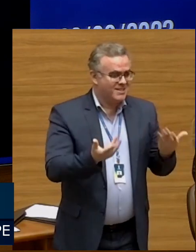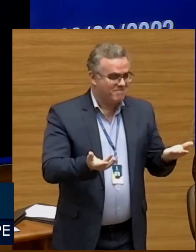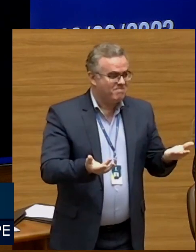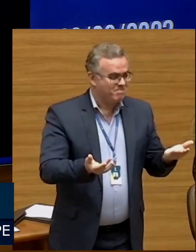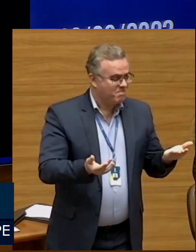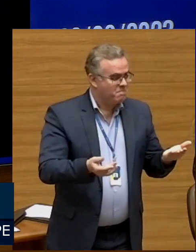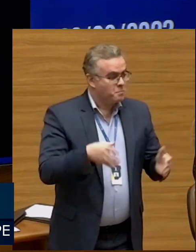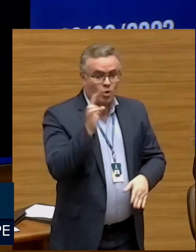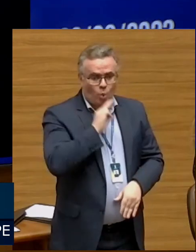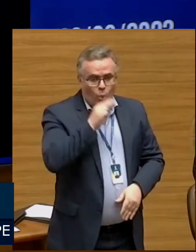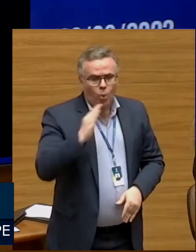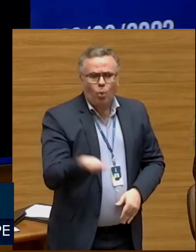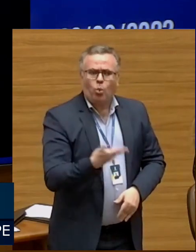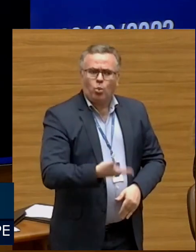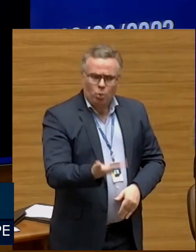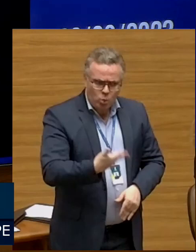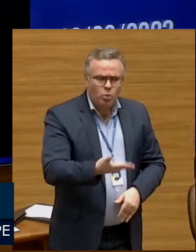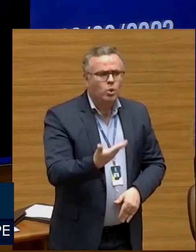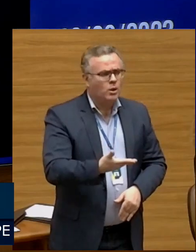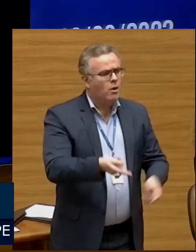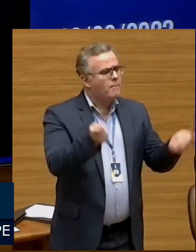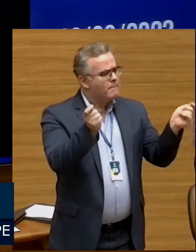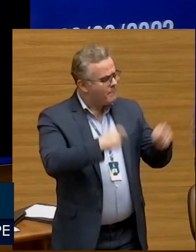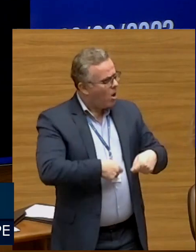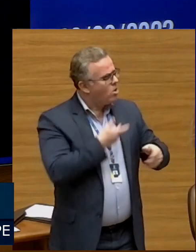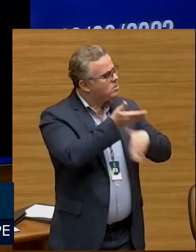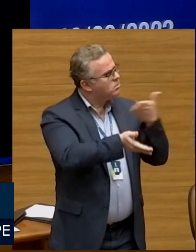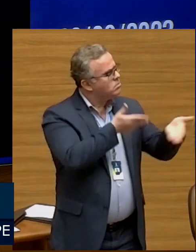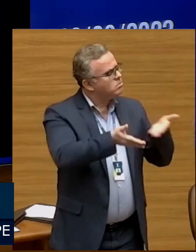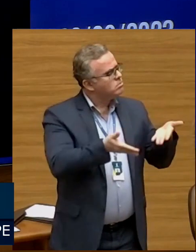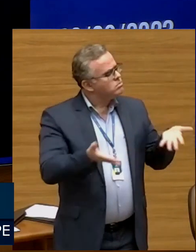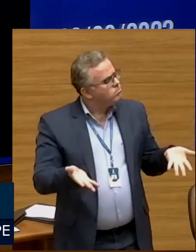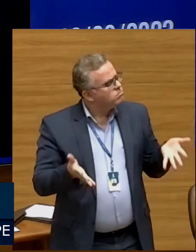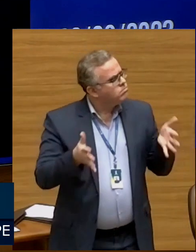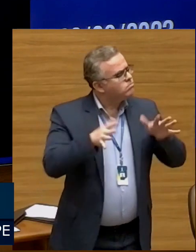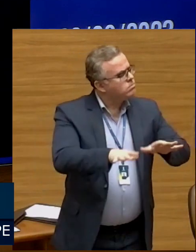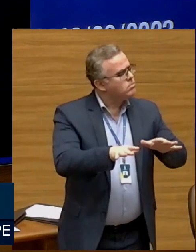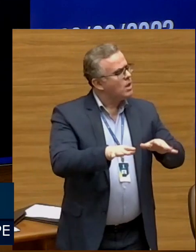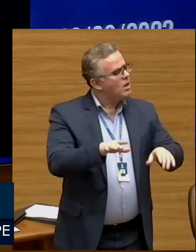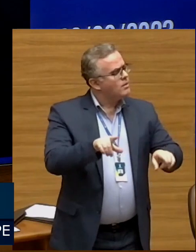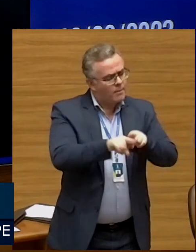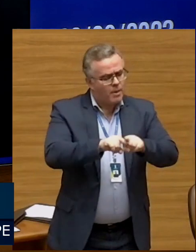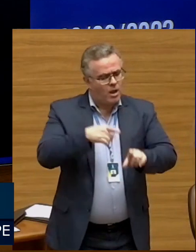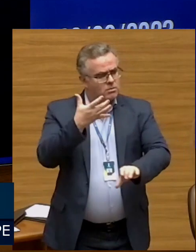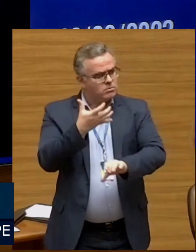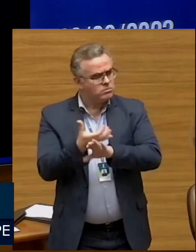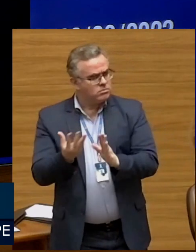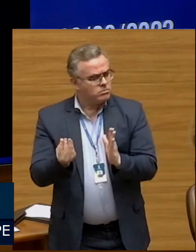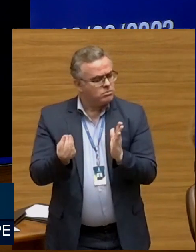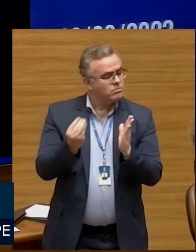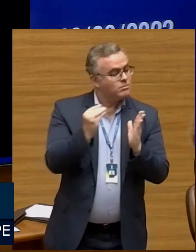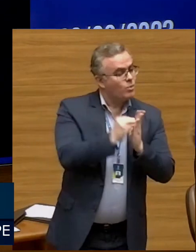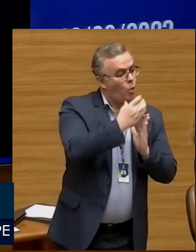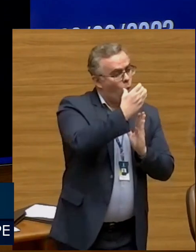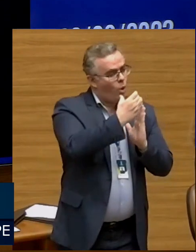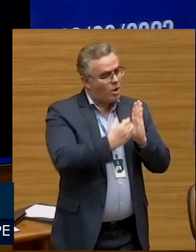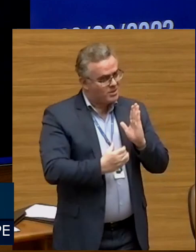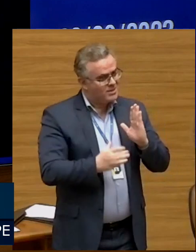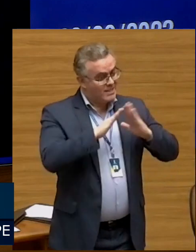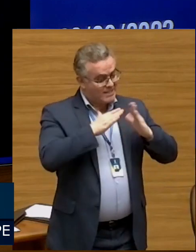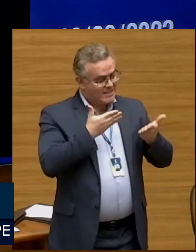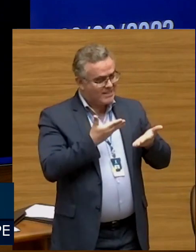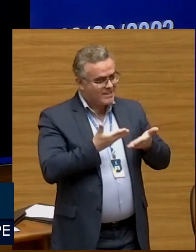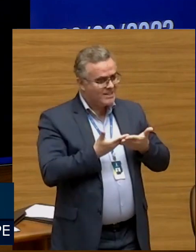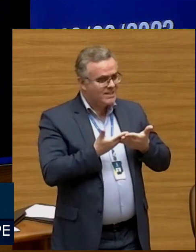atualização urgente que trate da inclusão da disciplina Libras como componente curricular na área das